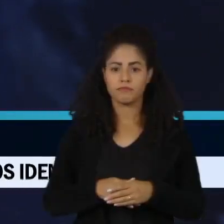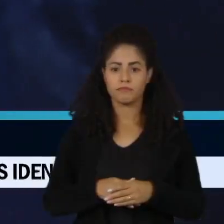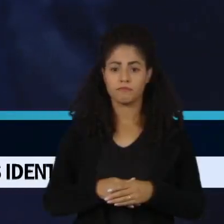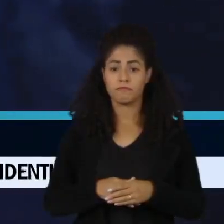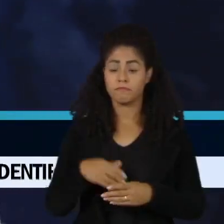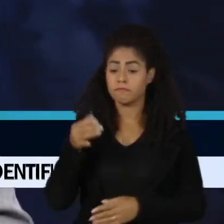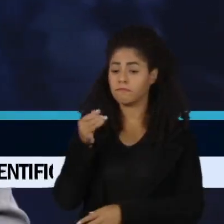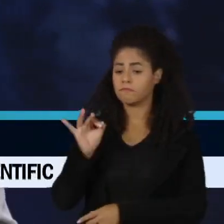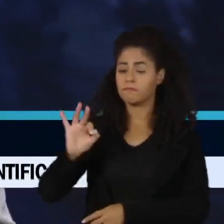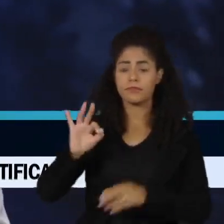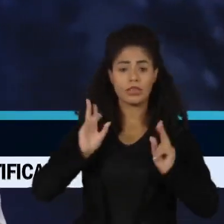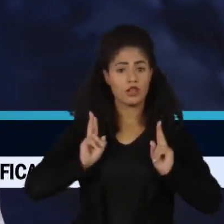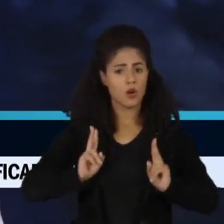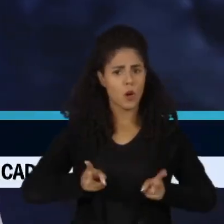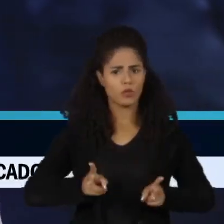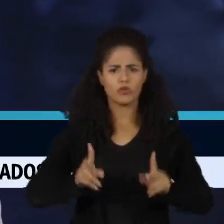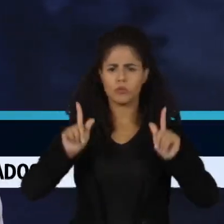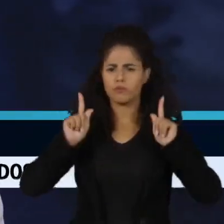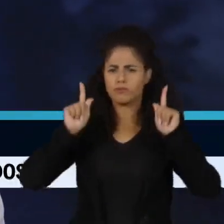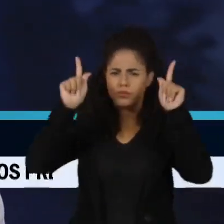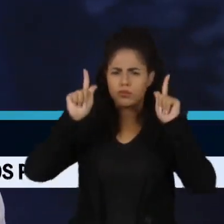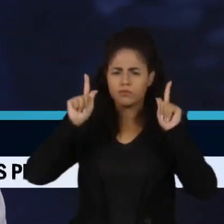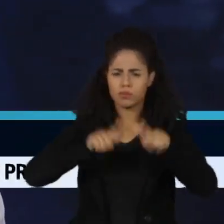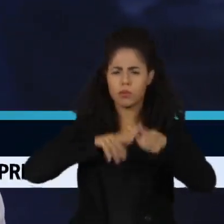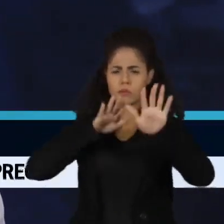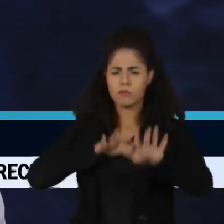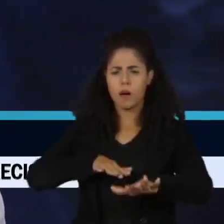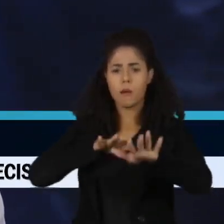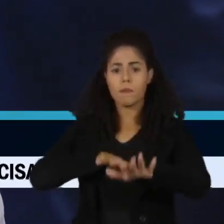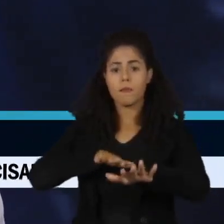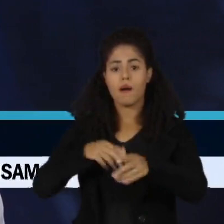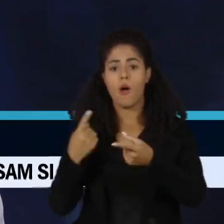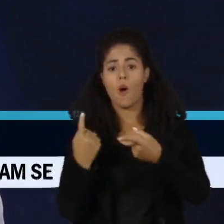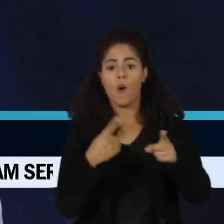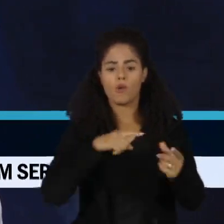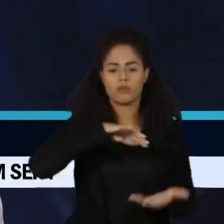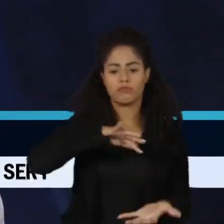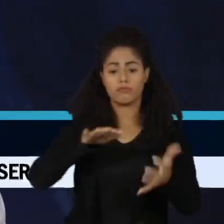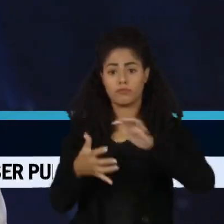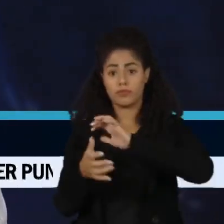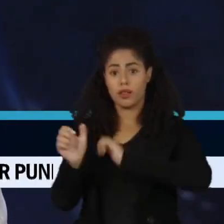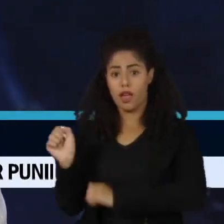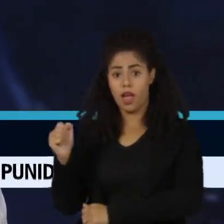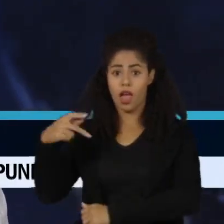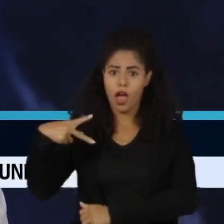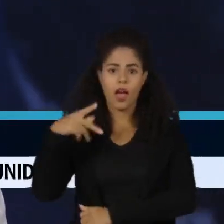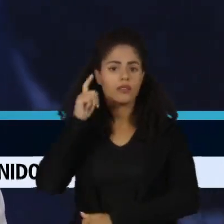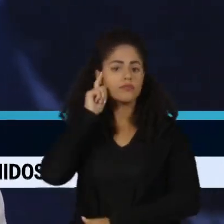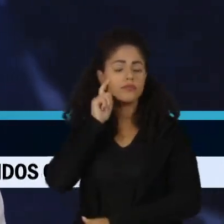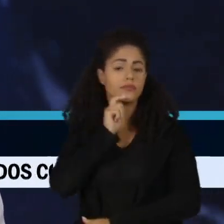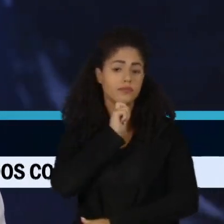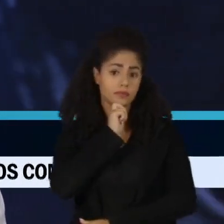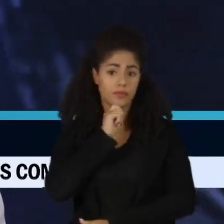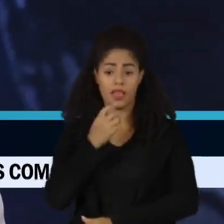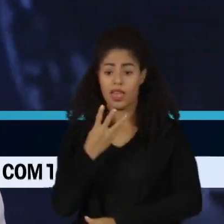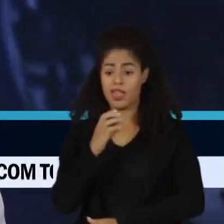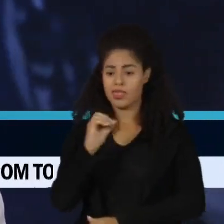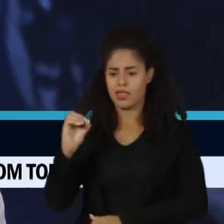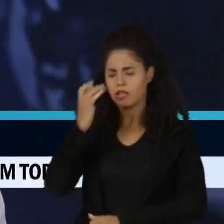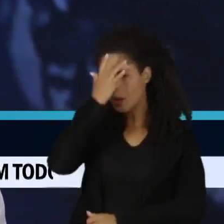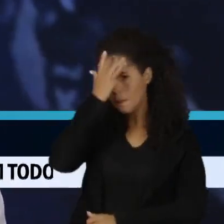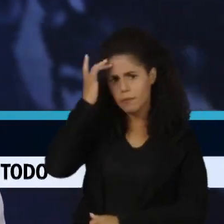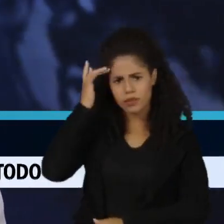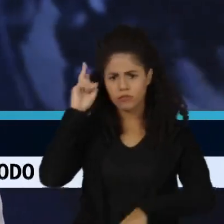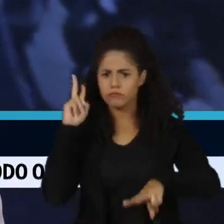Os franceses continuam nas ruas em protesto contra a reforma da Previdência do governo Emmanuel Macron. Mais de 300 pessoas